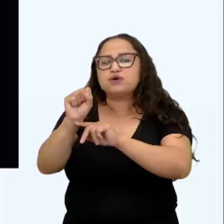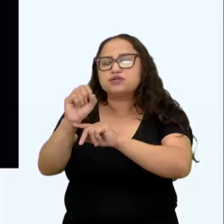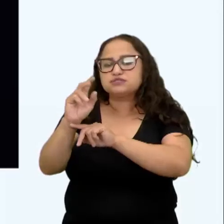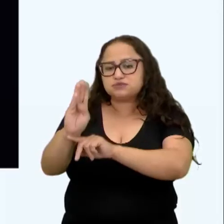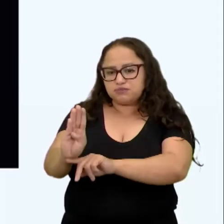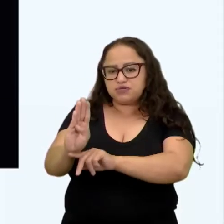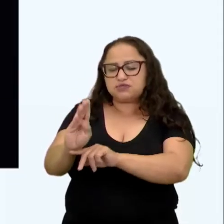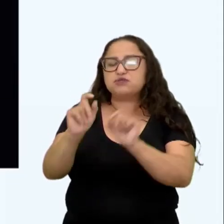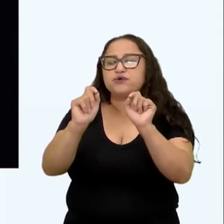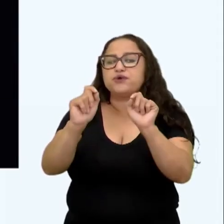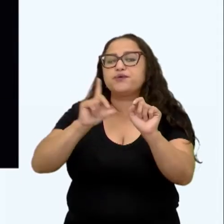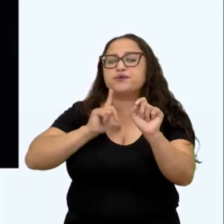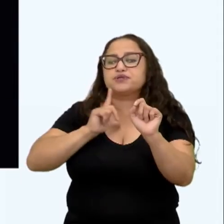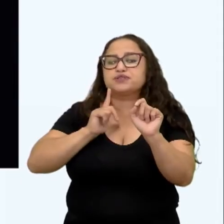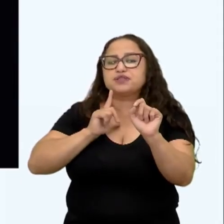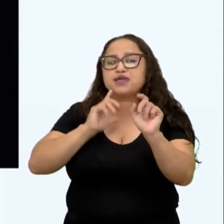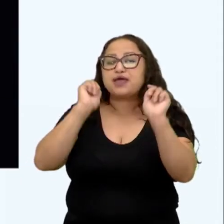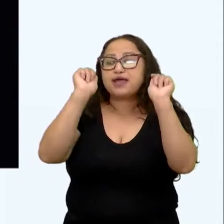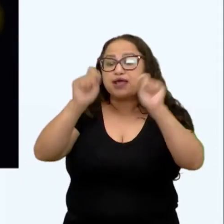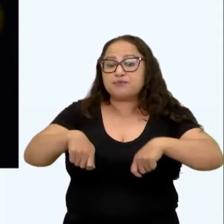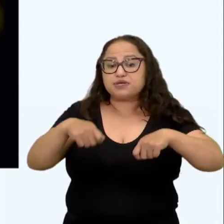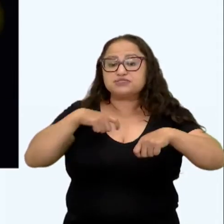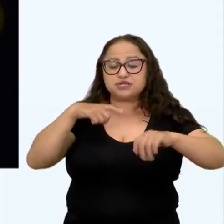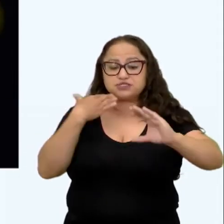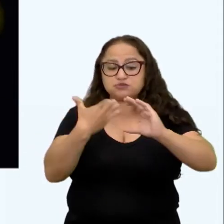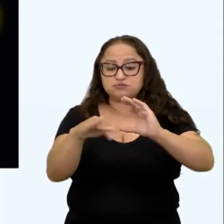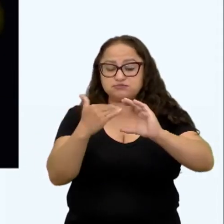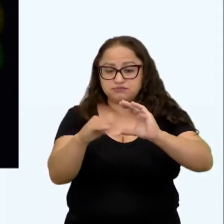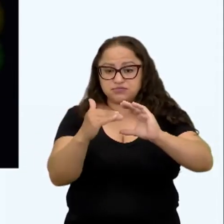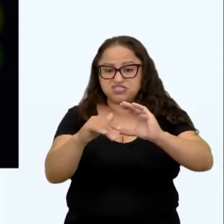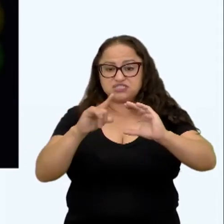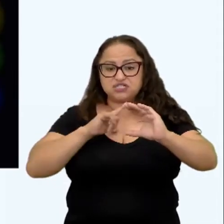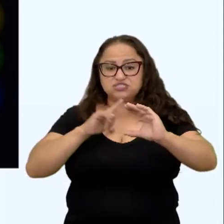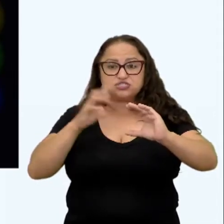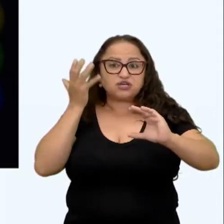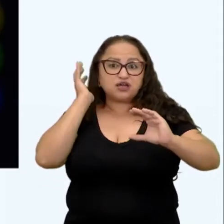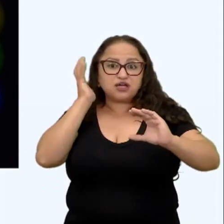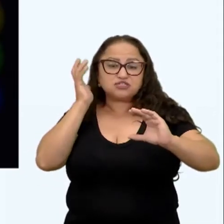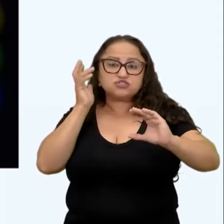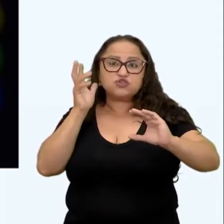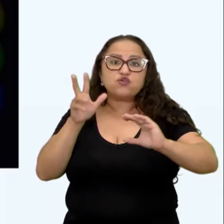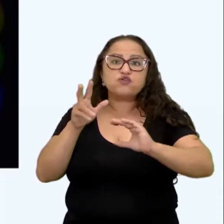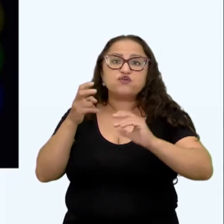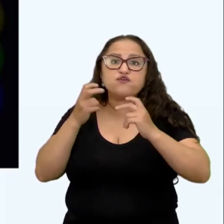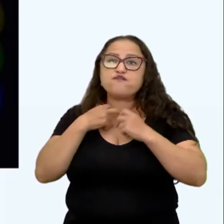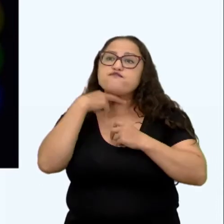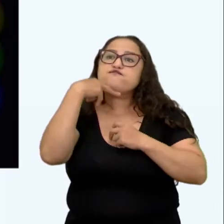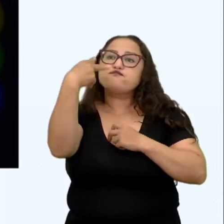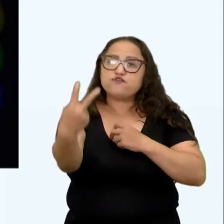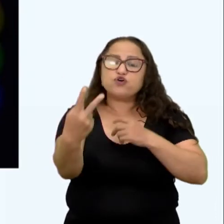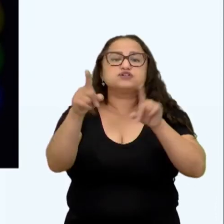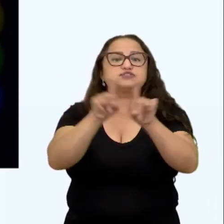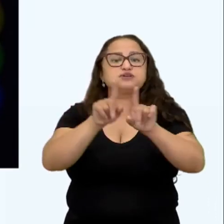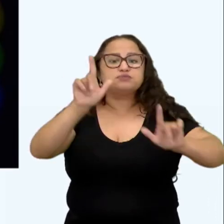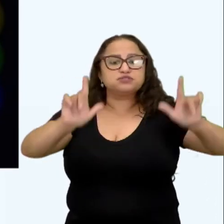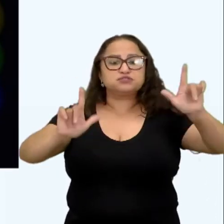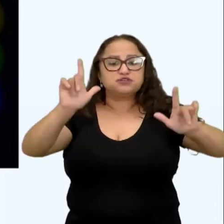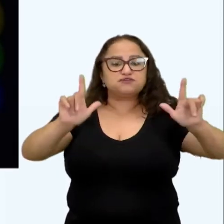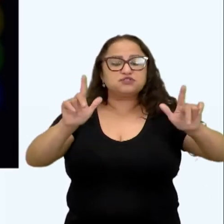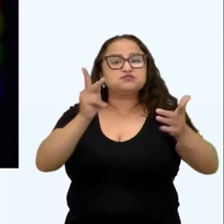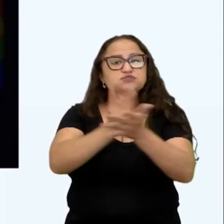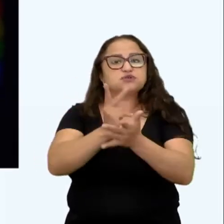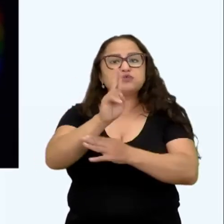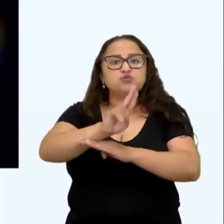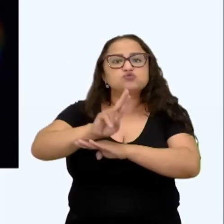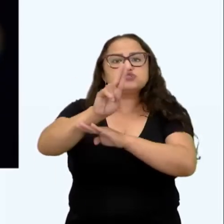Amphitheat S-Band, capaz de enviar mensagens de ondas de rádio, voz e televisão. Tudo isso utilizando diferentes